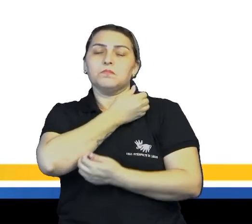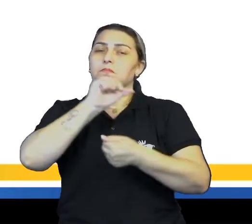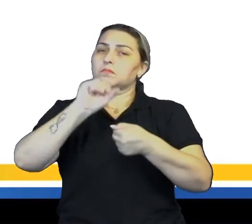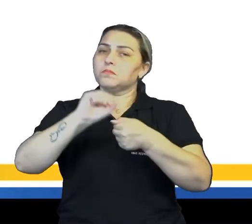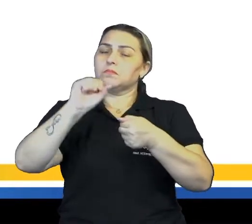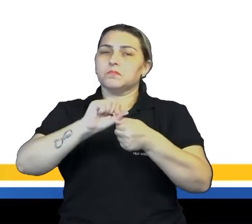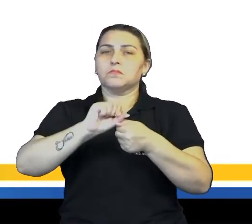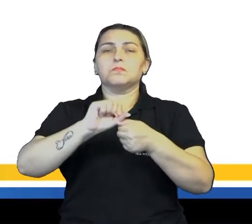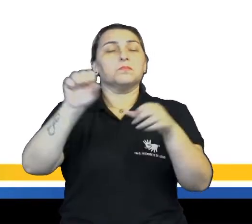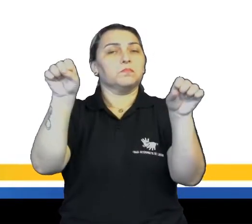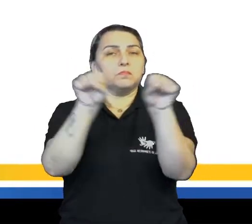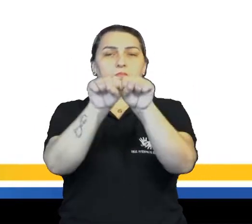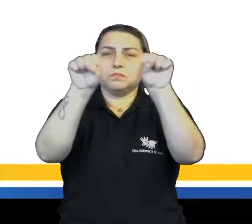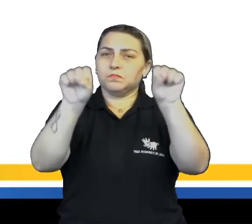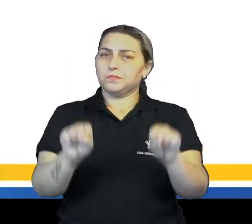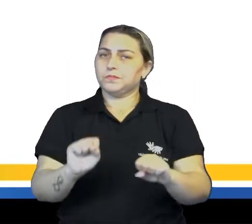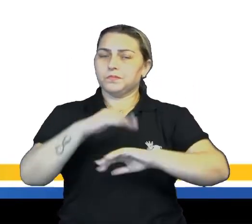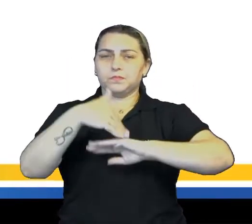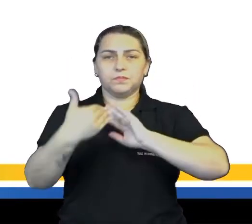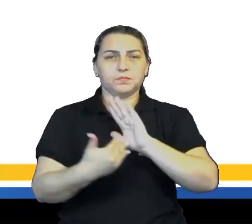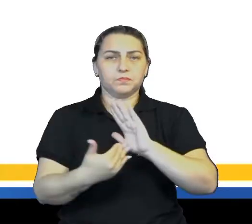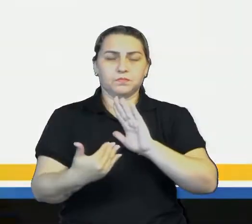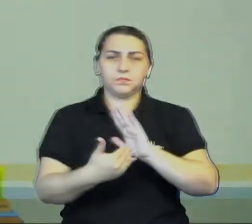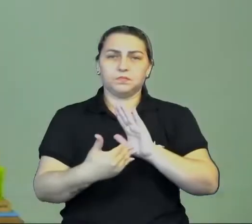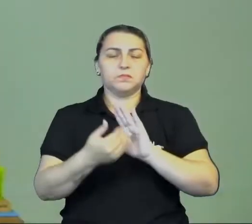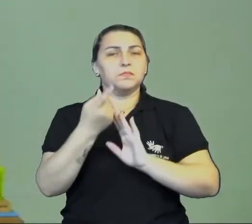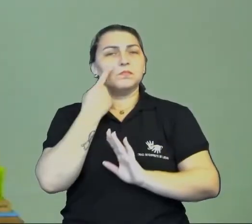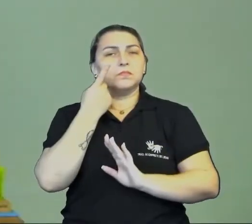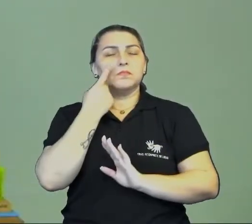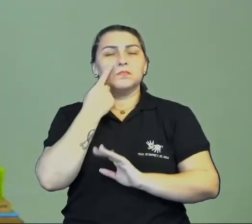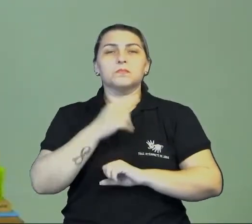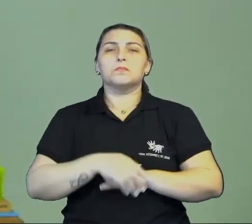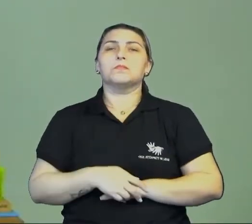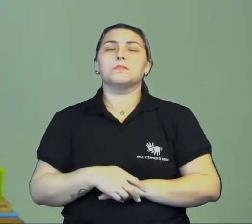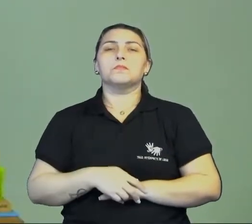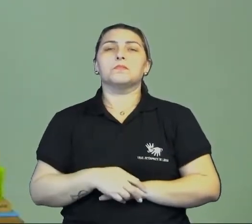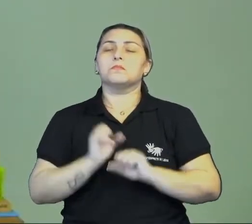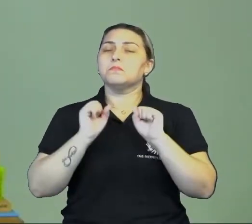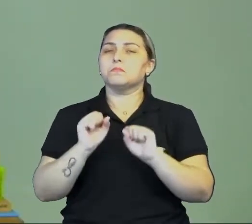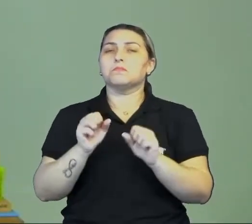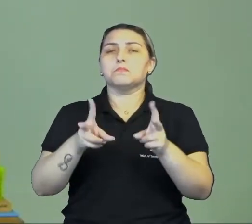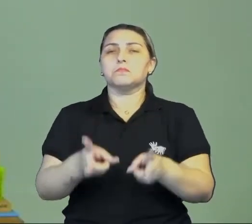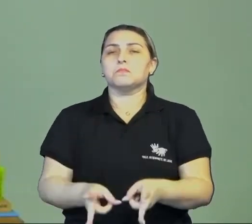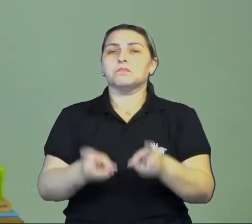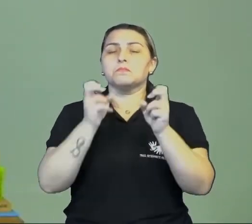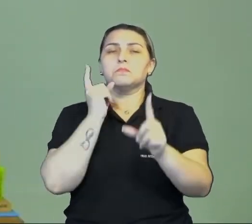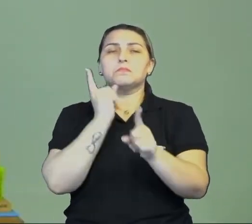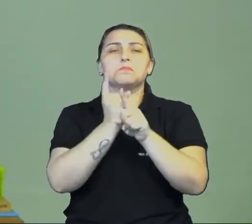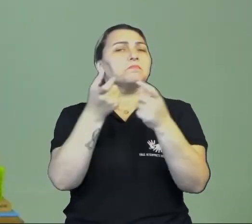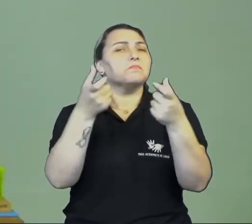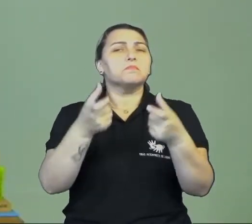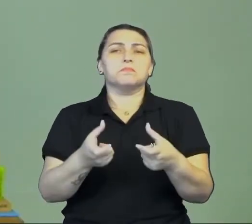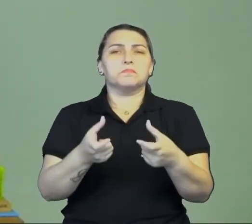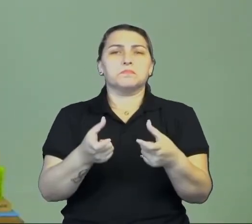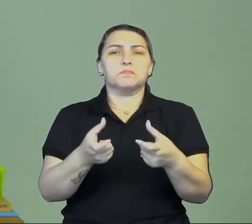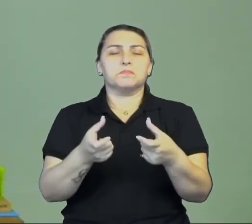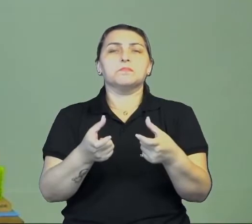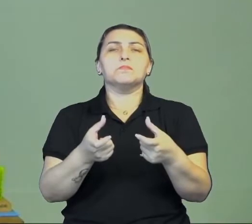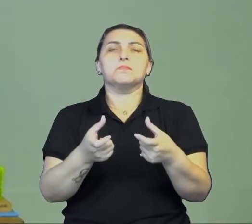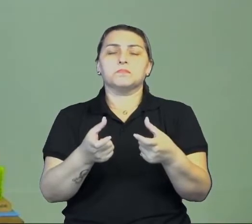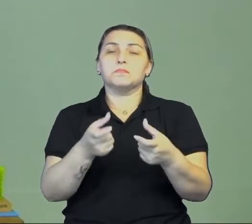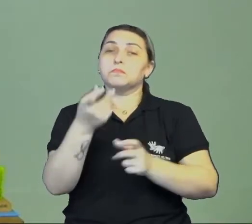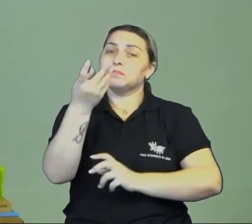fazem todo o sistema. Aí, acompanha aqui comigo. Aí você pode ver, a gente encontra isso aonde? Em toda a